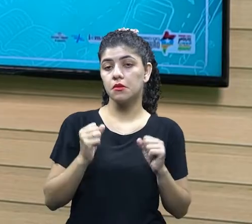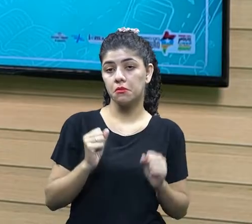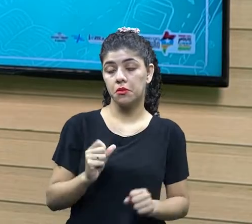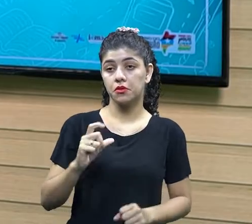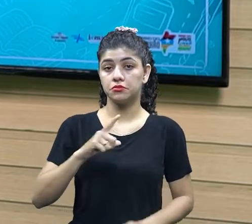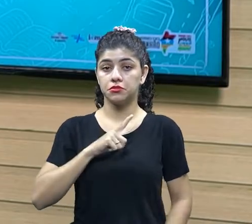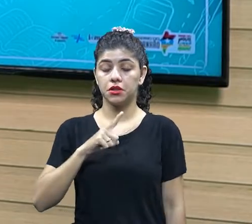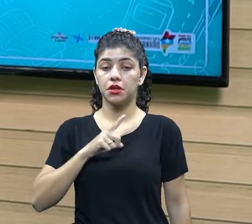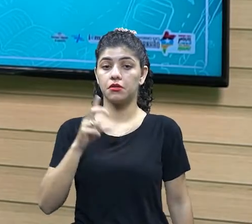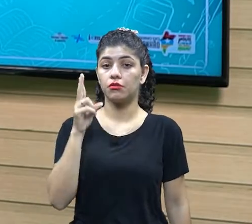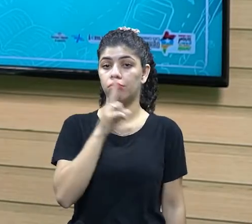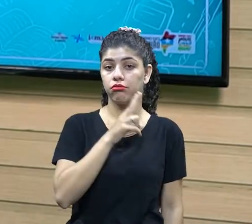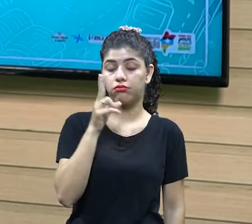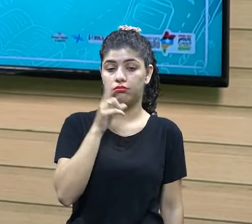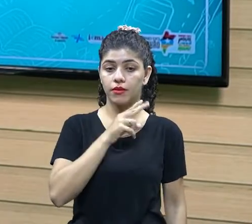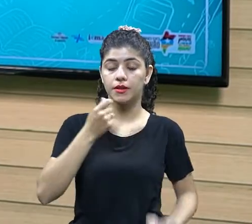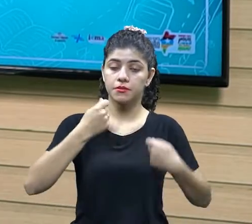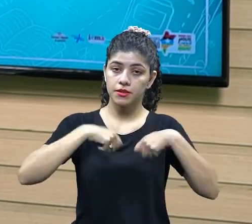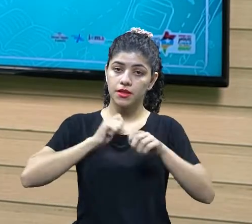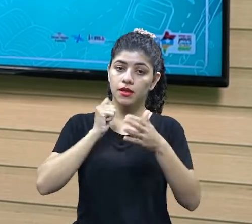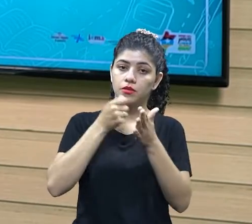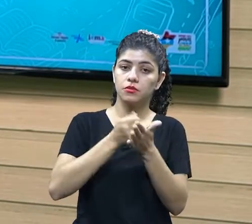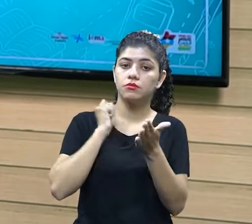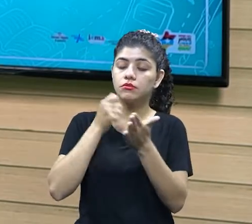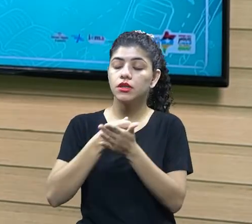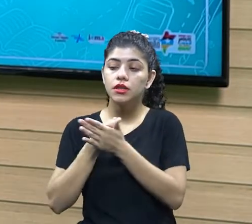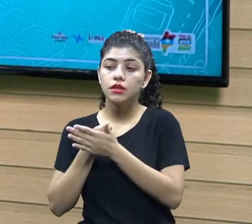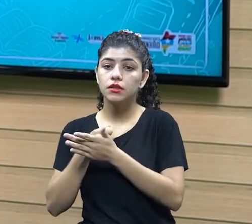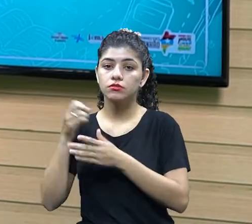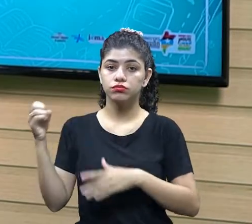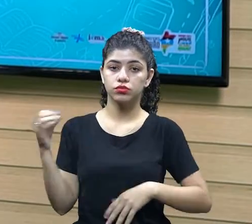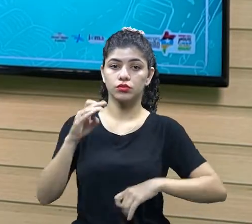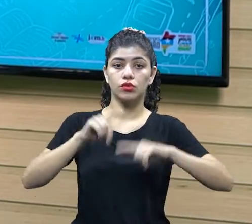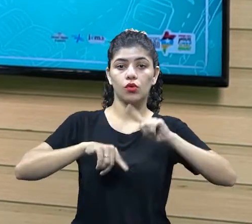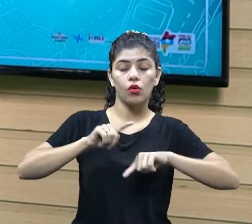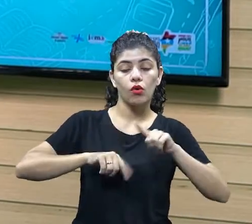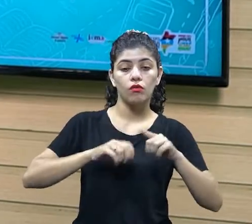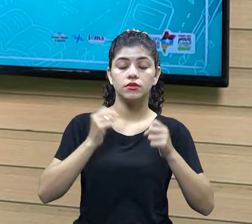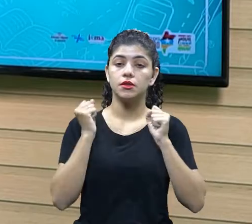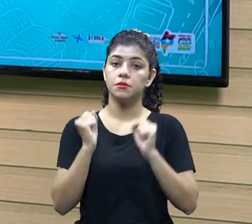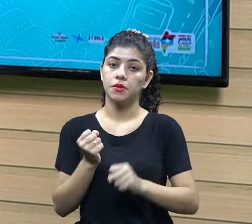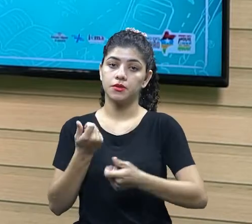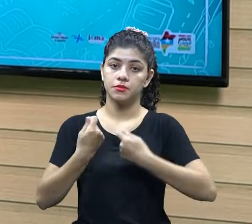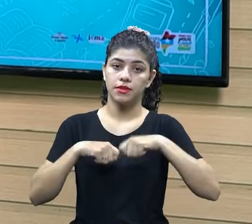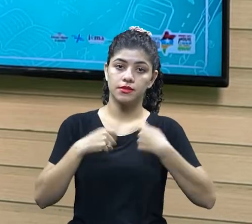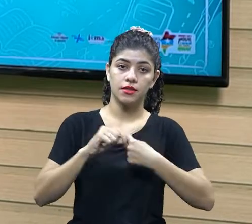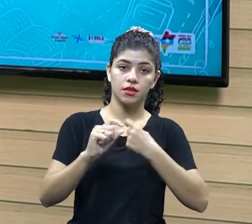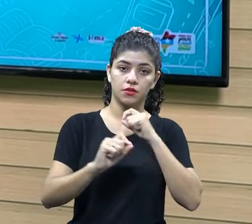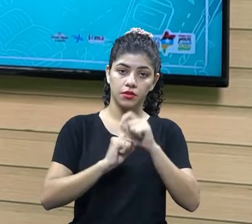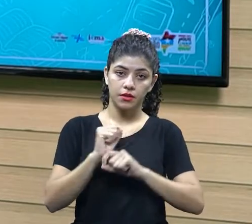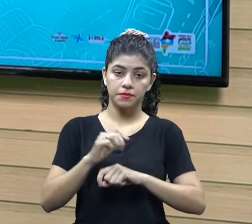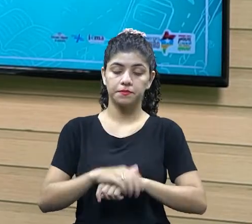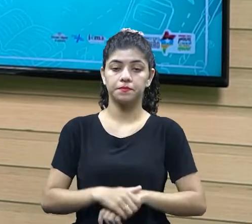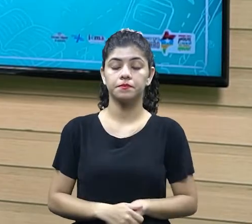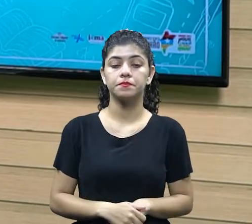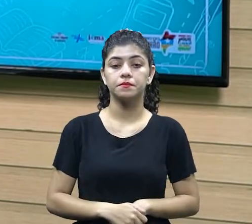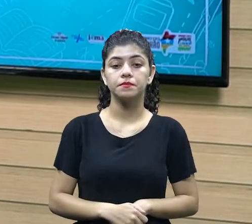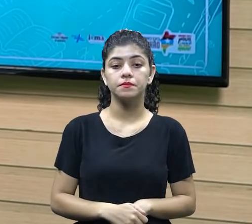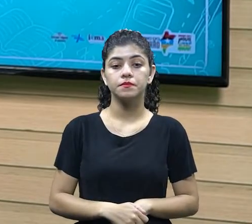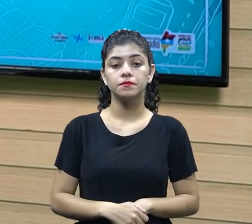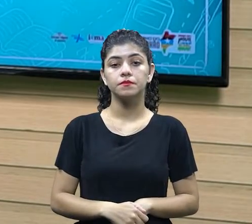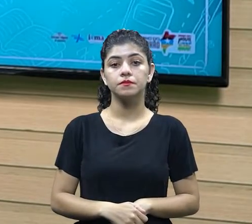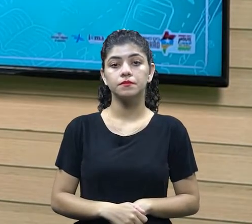pode acontecer alguma coisa em sua oficina, ele pode precisar comprar novas ferramentas, ele pode precisar